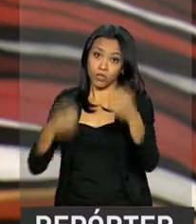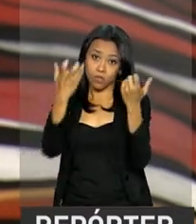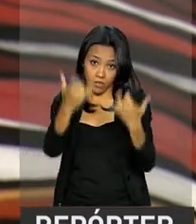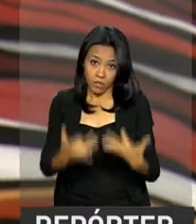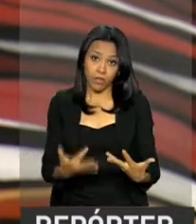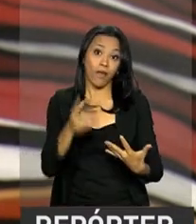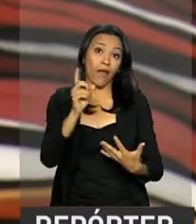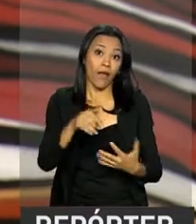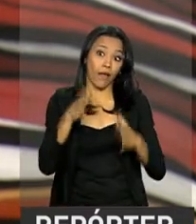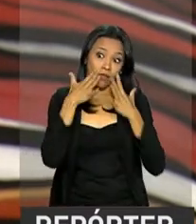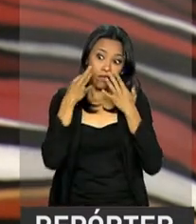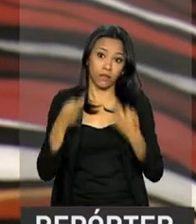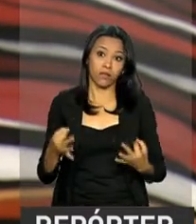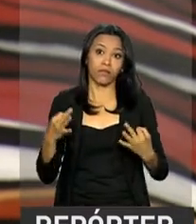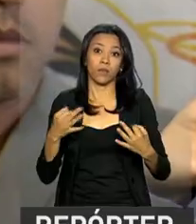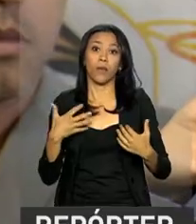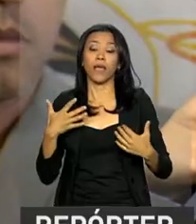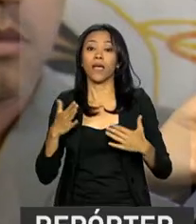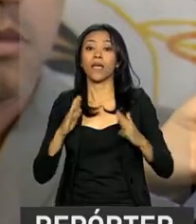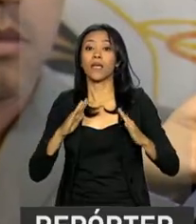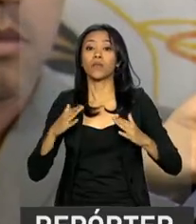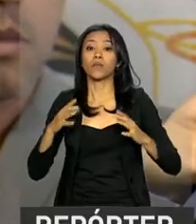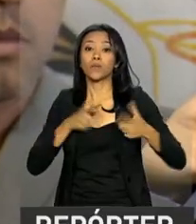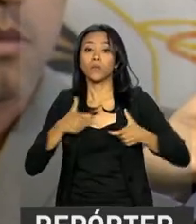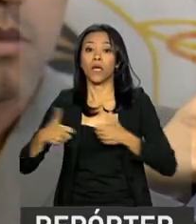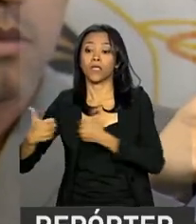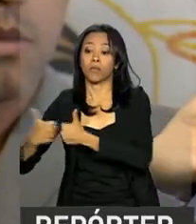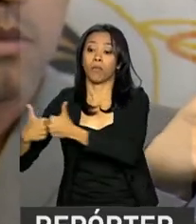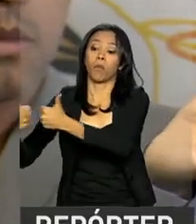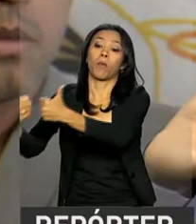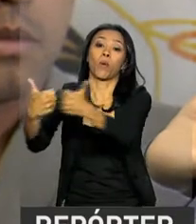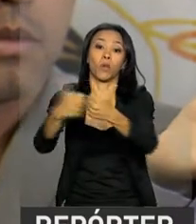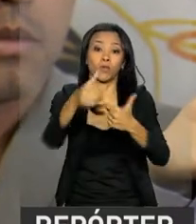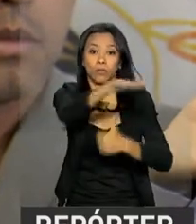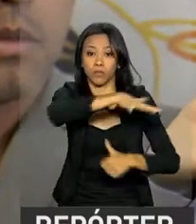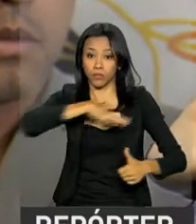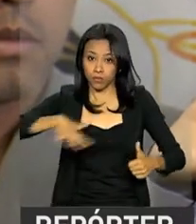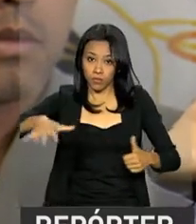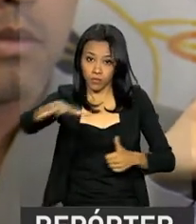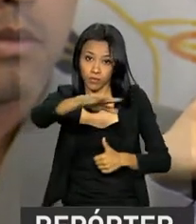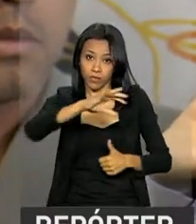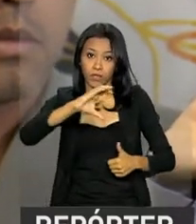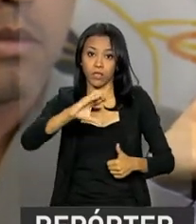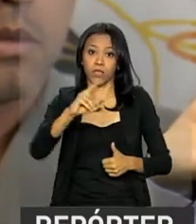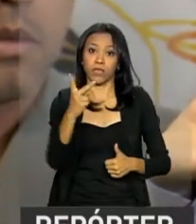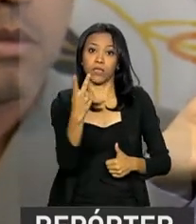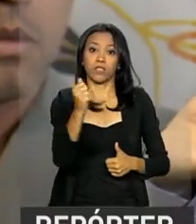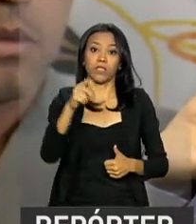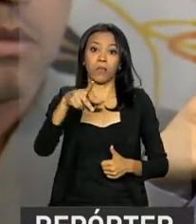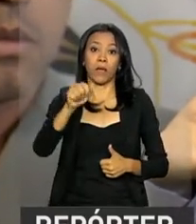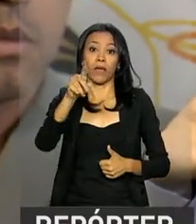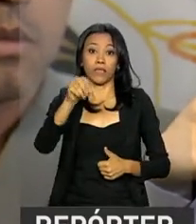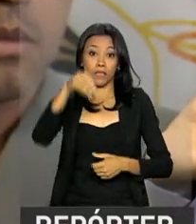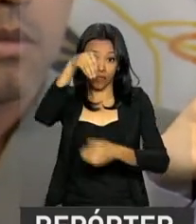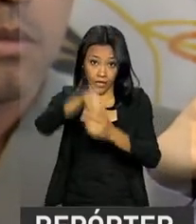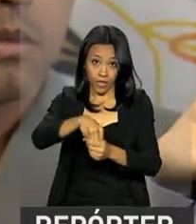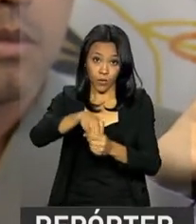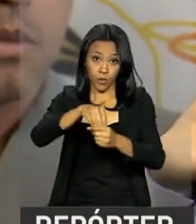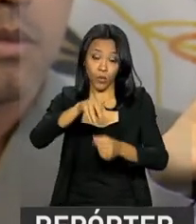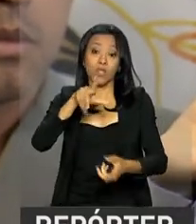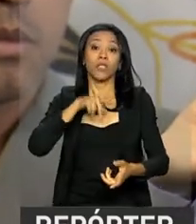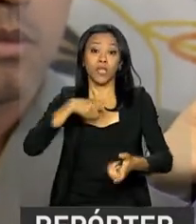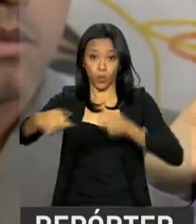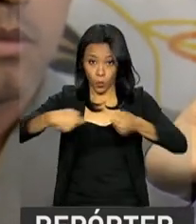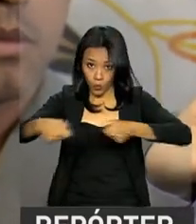é com as áreas no entorno do parque dentro do parque nacional da chapada dos veadeiros o incêndio está controlado mas